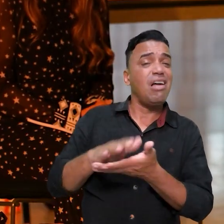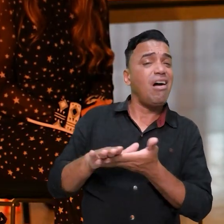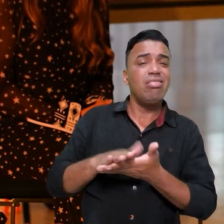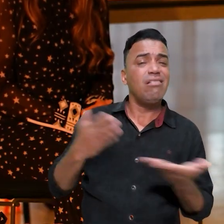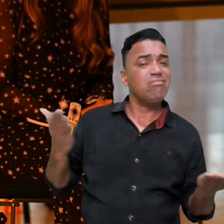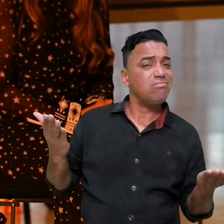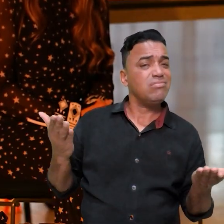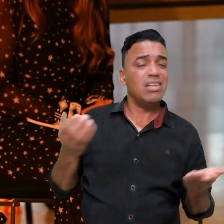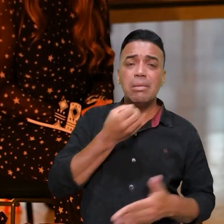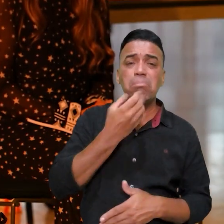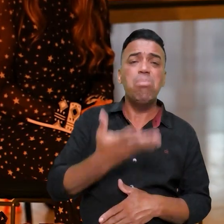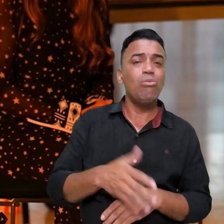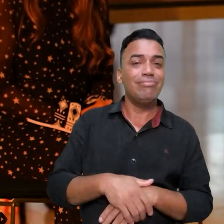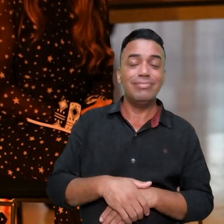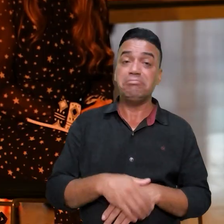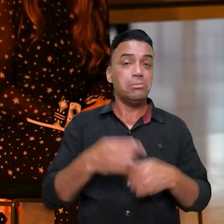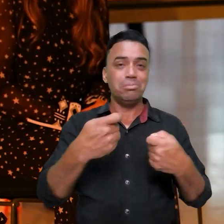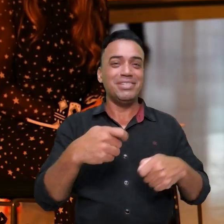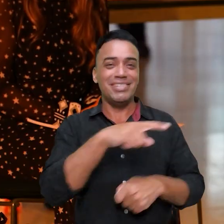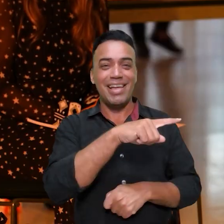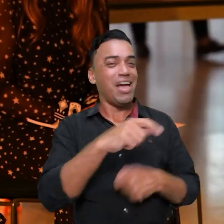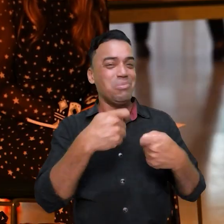nada. E não precisa mesmo.